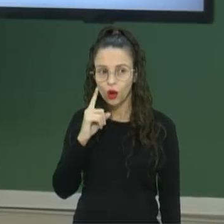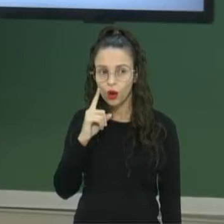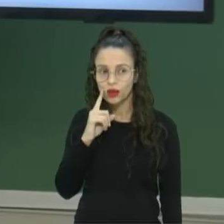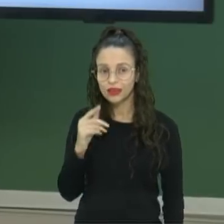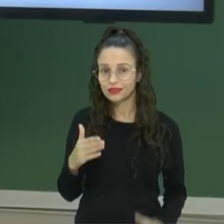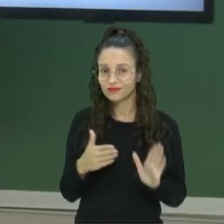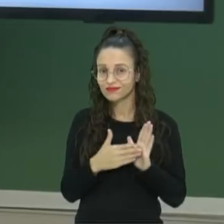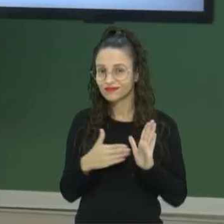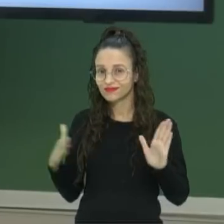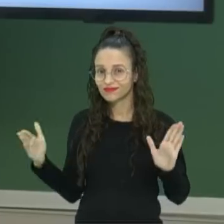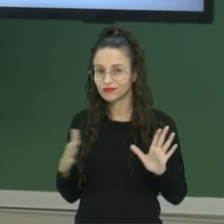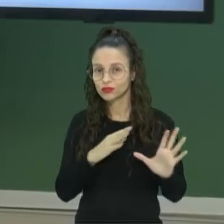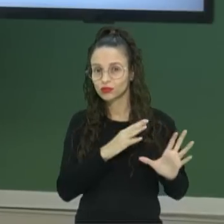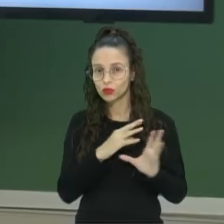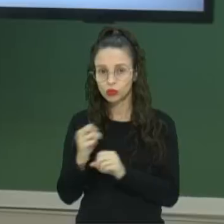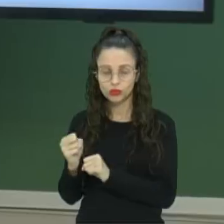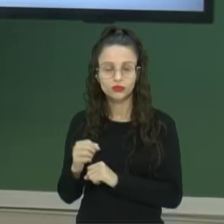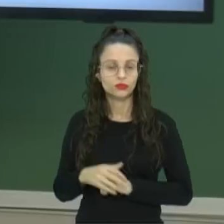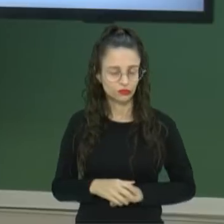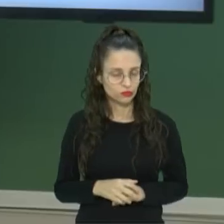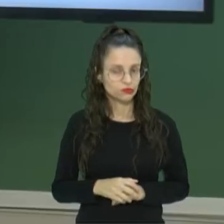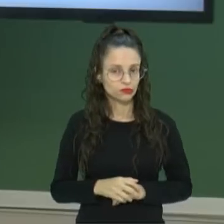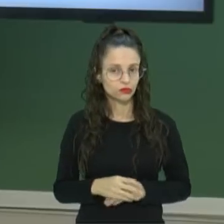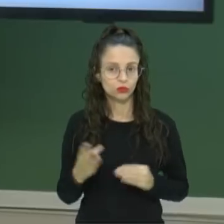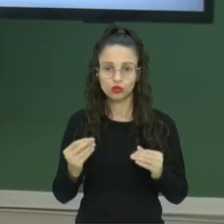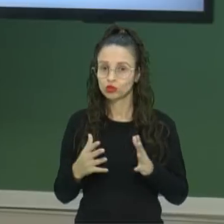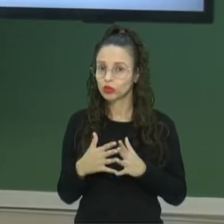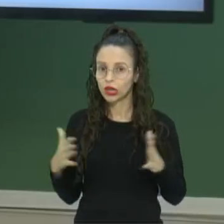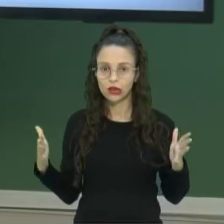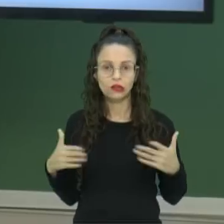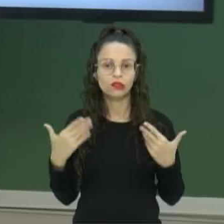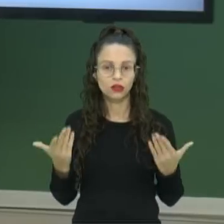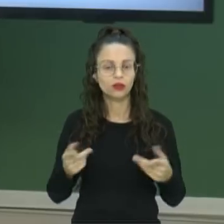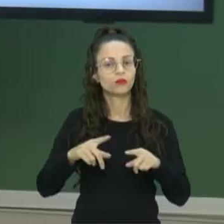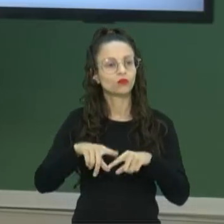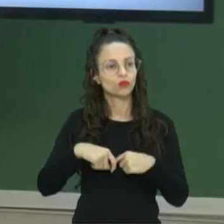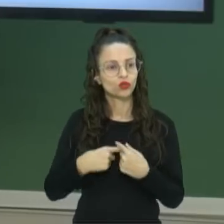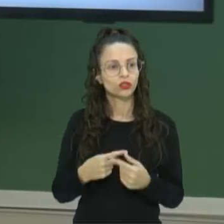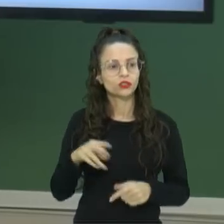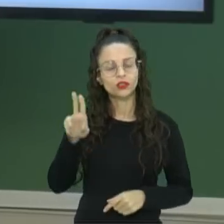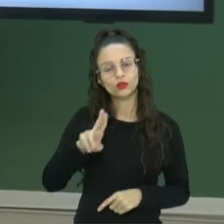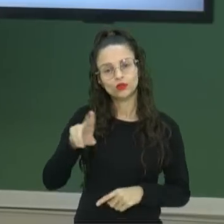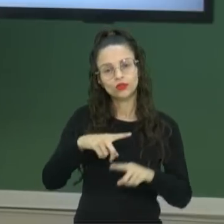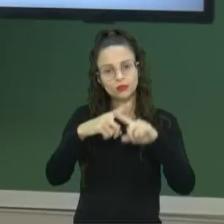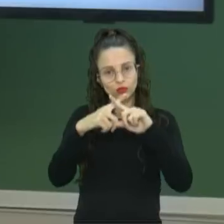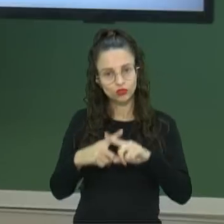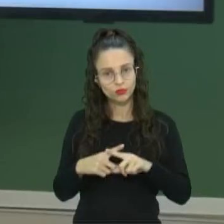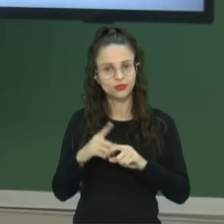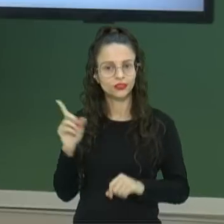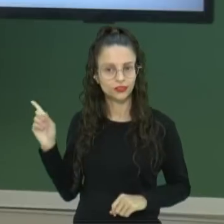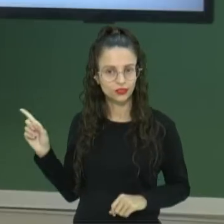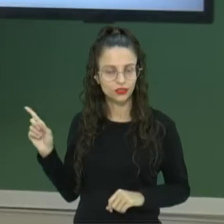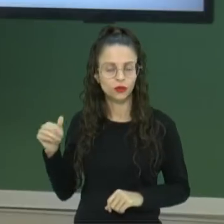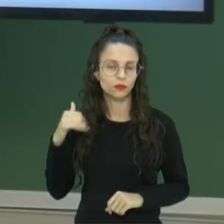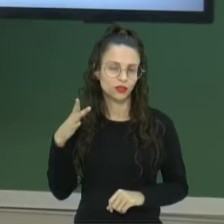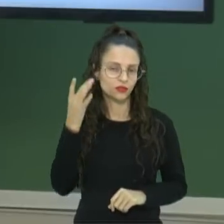conta. Vai ficar muito grande daí, por isso que a gente usa essa multiplicação do peso. Fica mais fácil. Então,